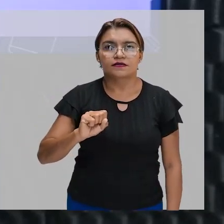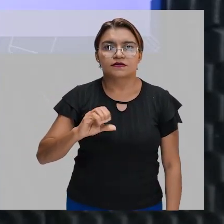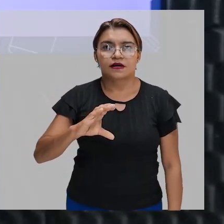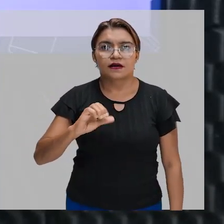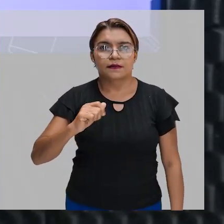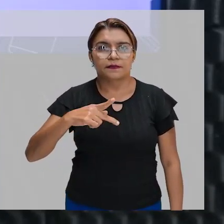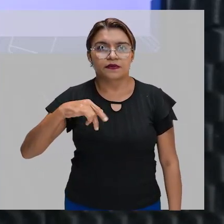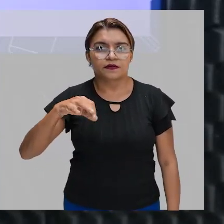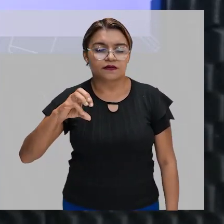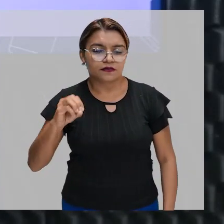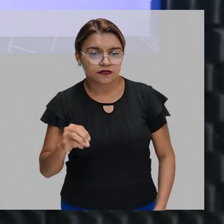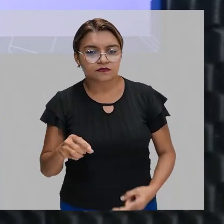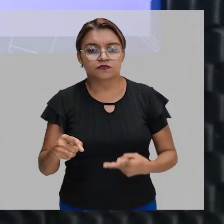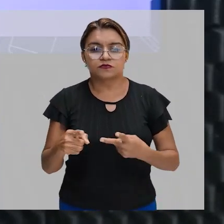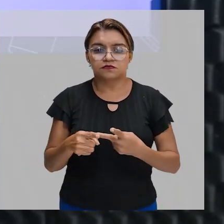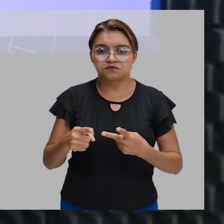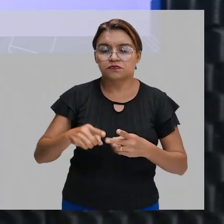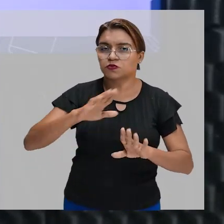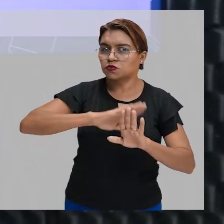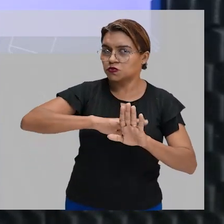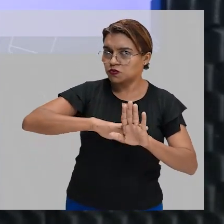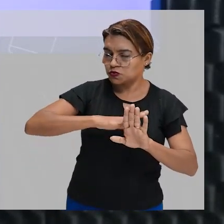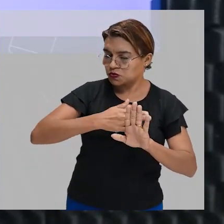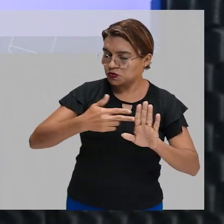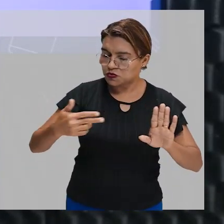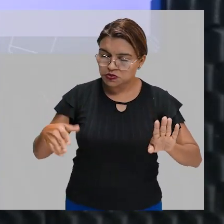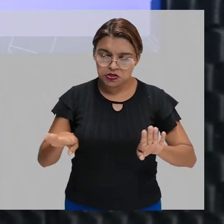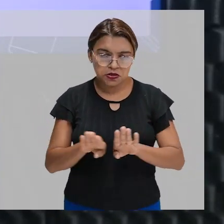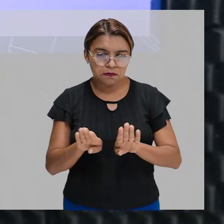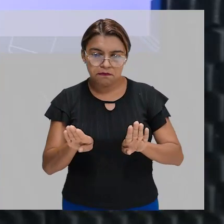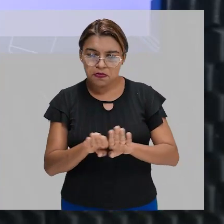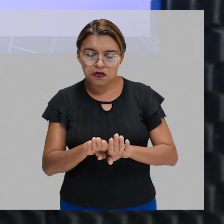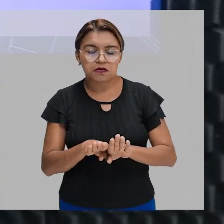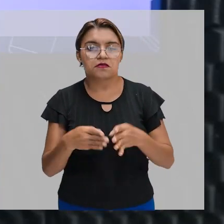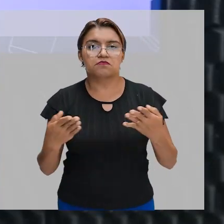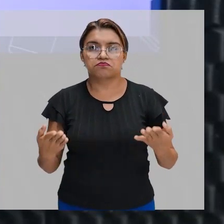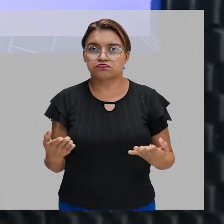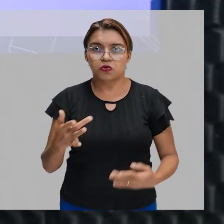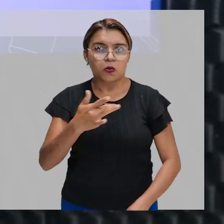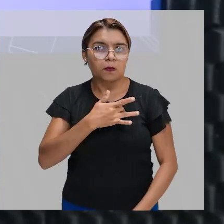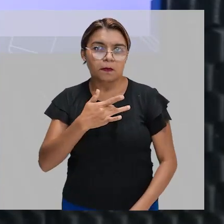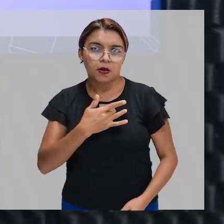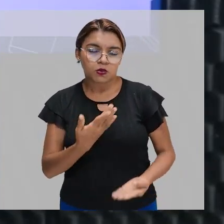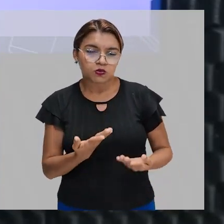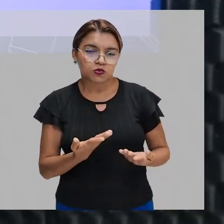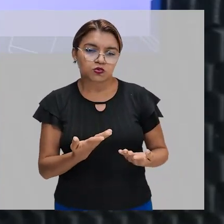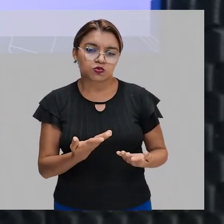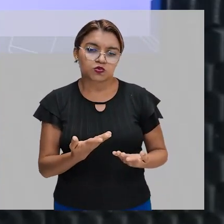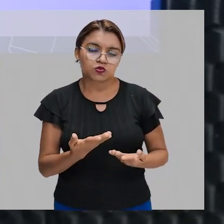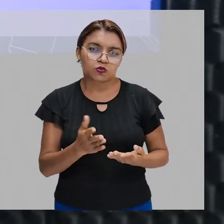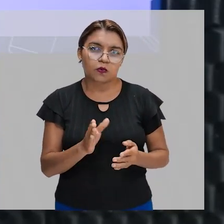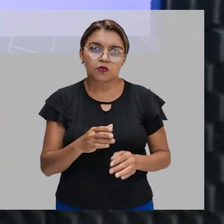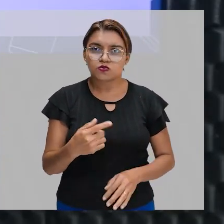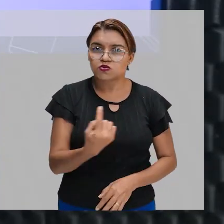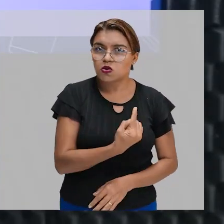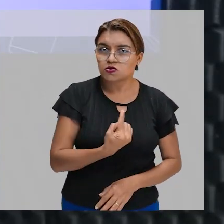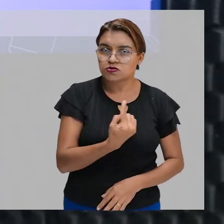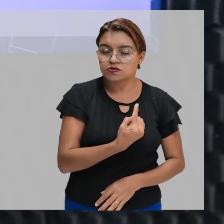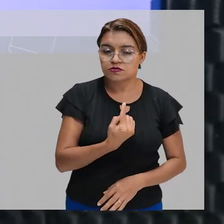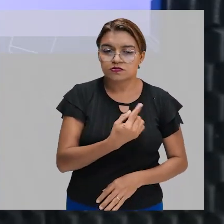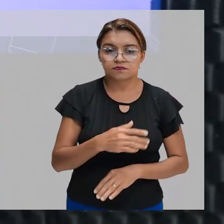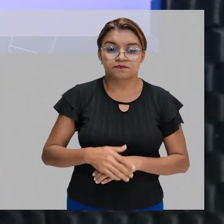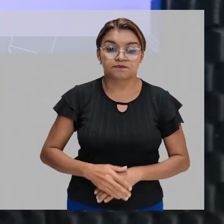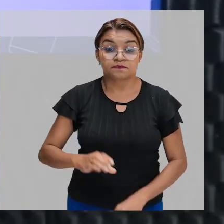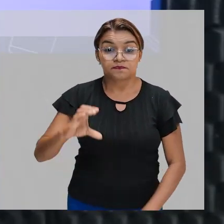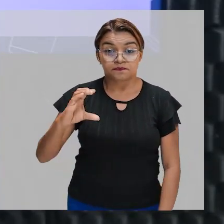do subjetivismo lembra também do romântico ser fechado tá no seu mundo letra